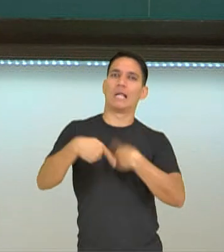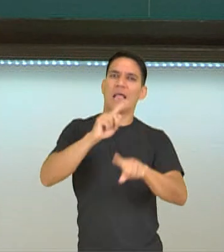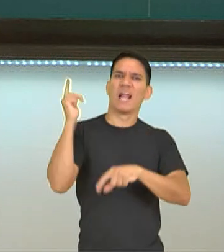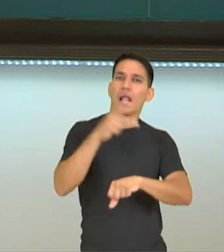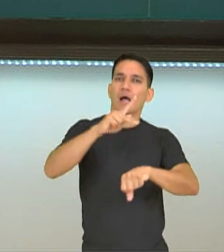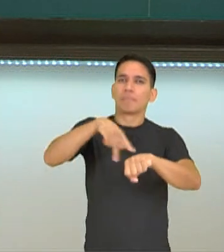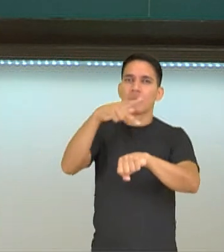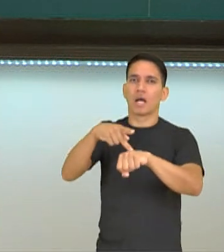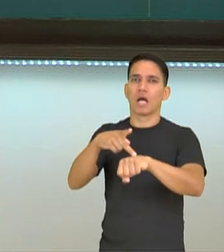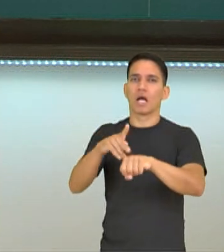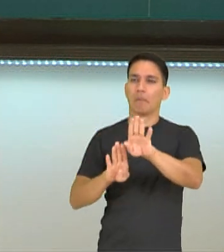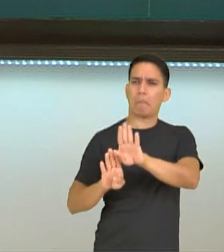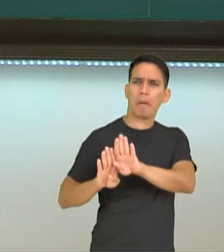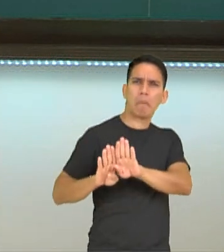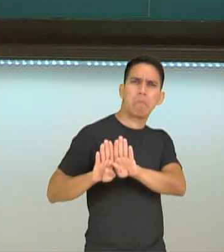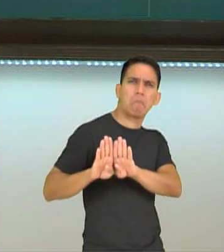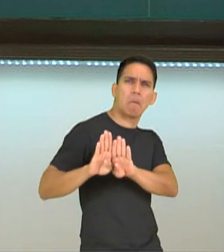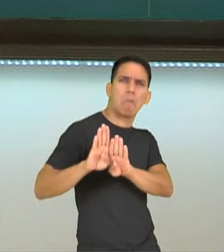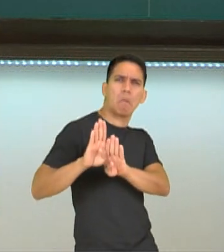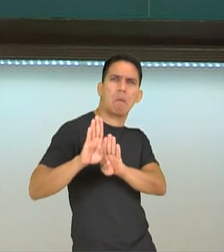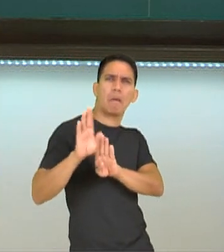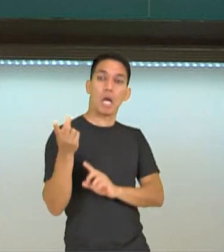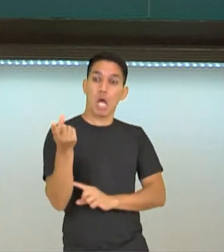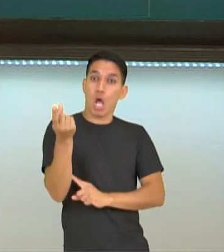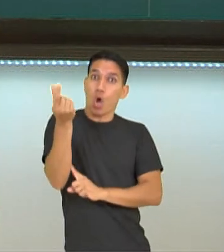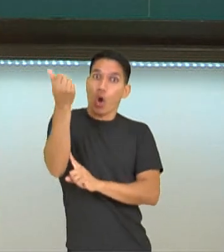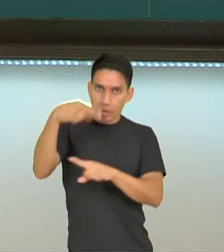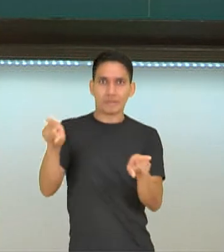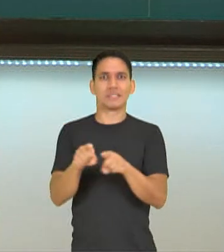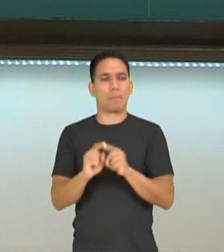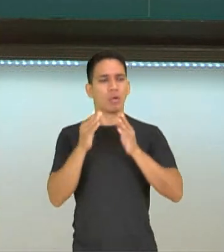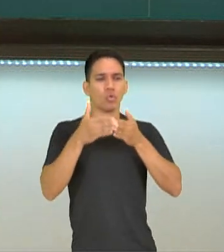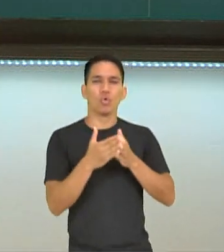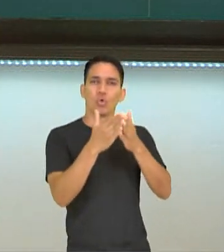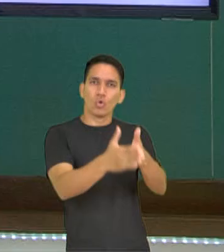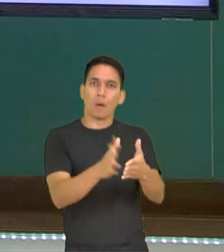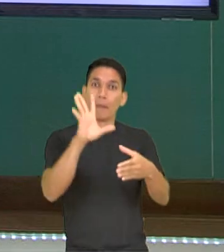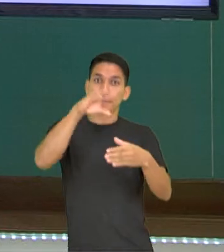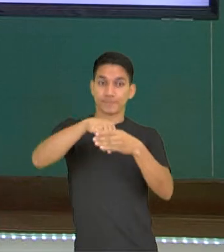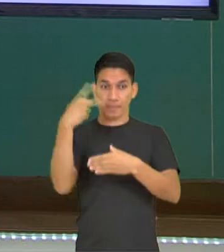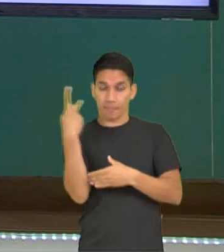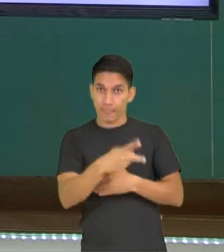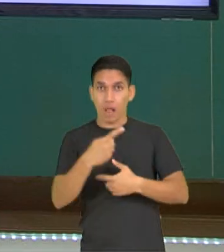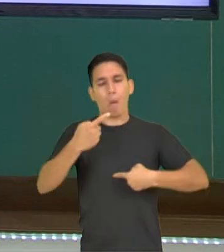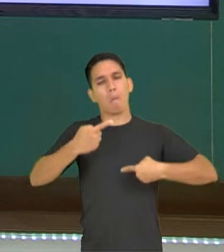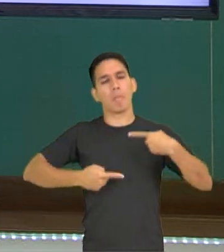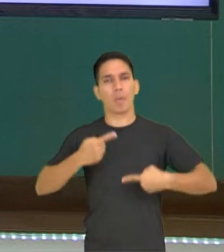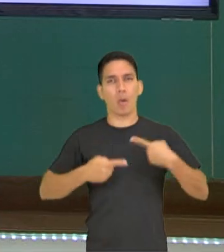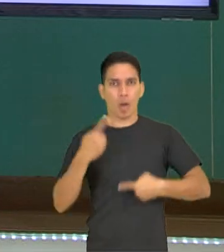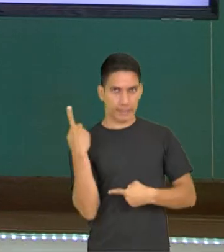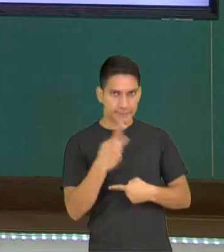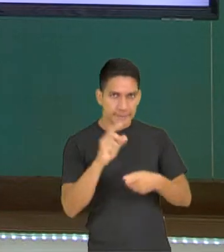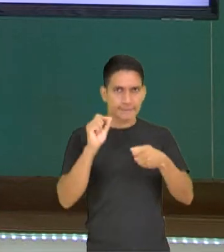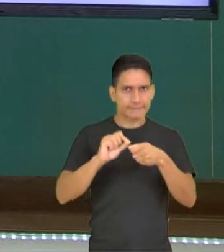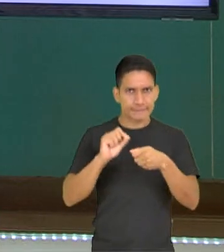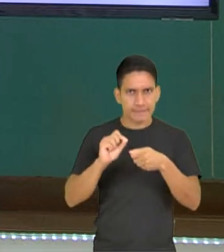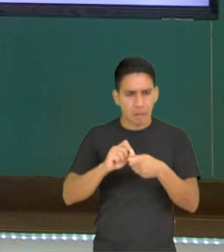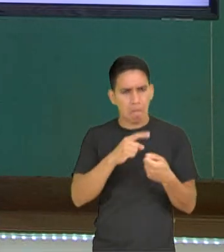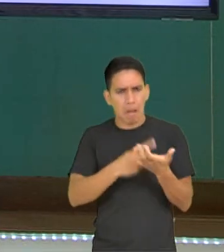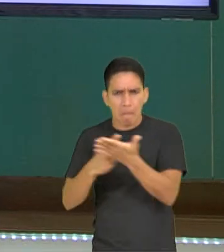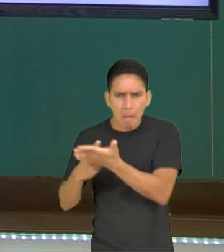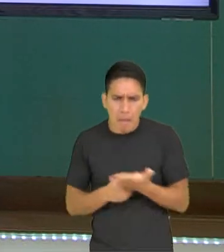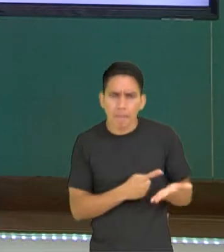grande potência econômica e naval. E dentro da política praticada pela Rainha Elizabeth